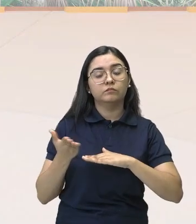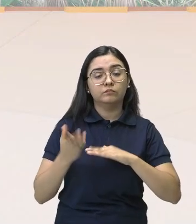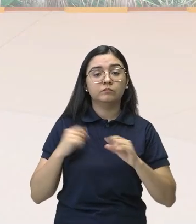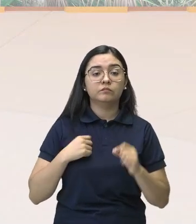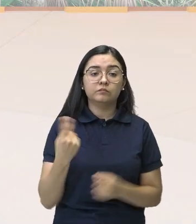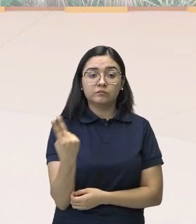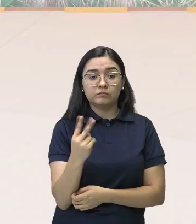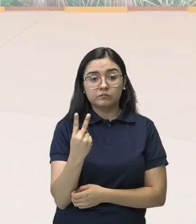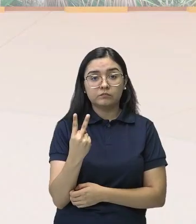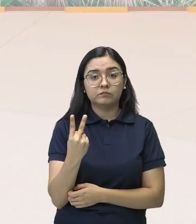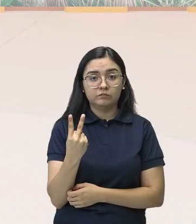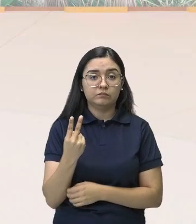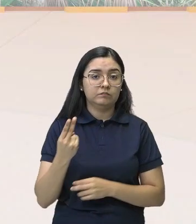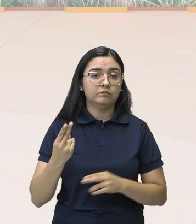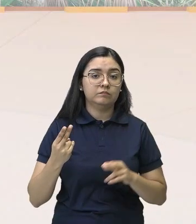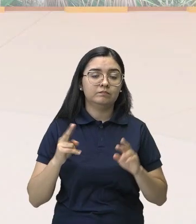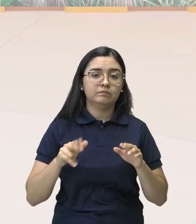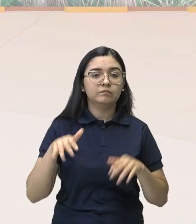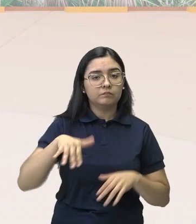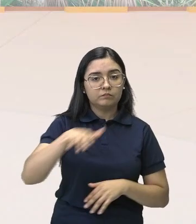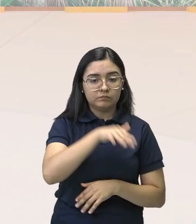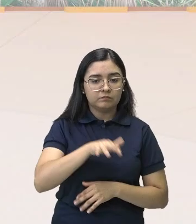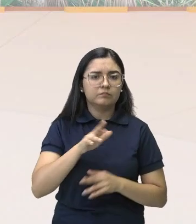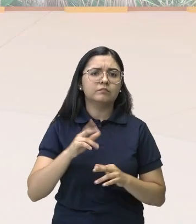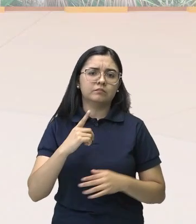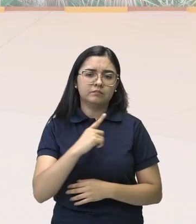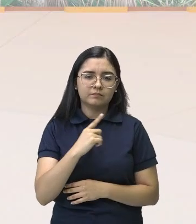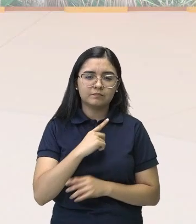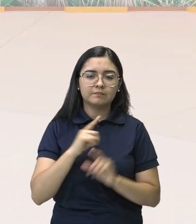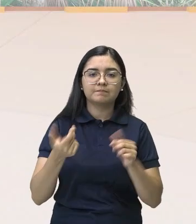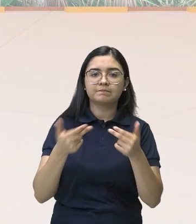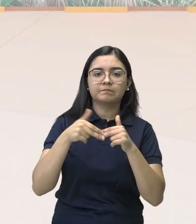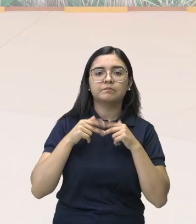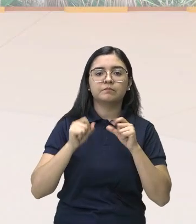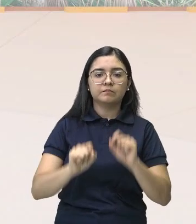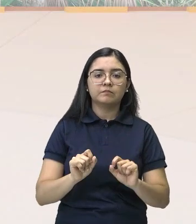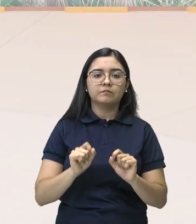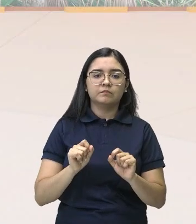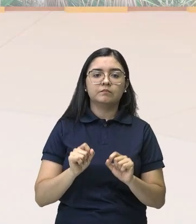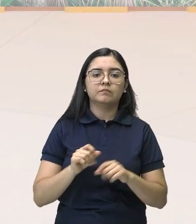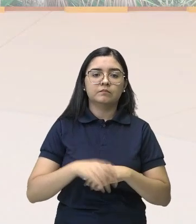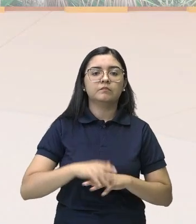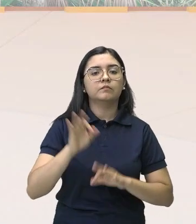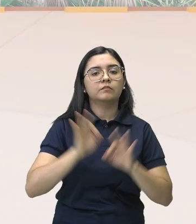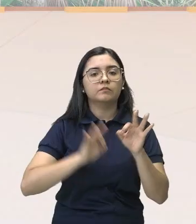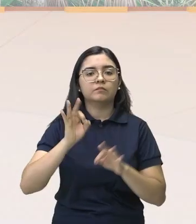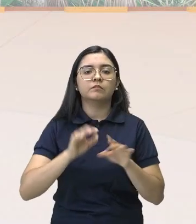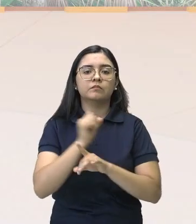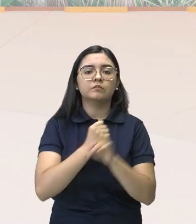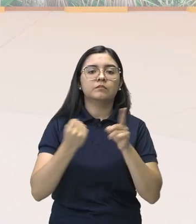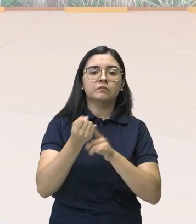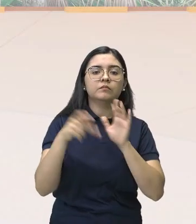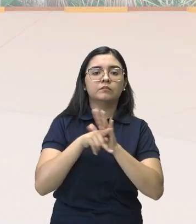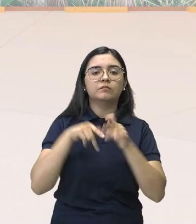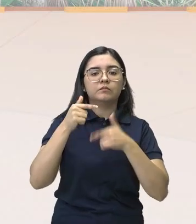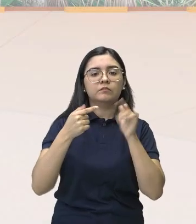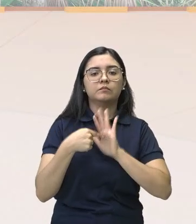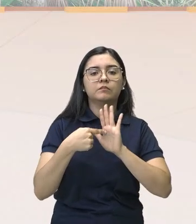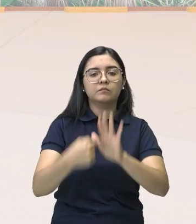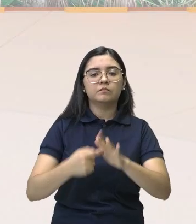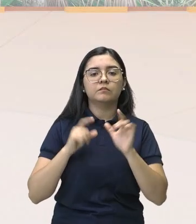essas duas realidades, elas existem. É por isso que a organização social do trabalho reflete